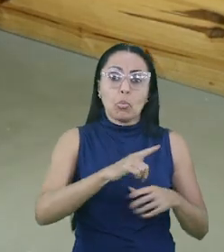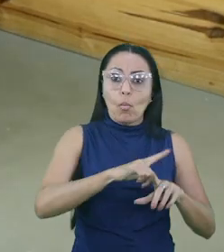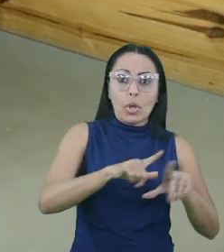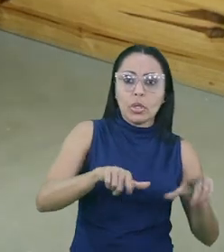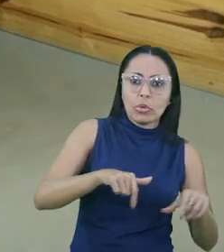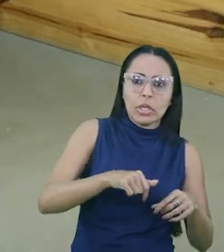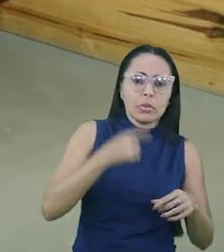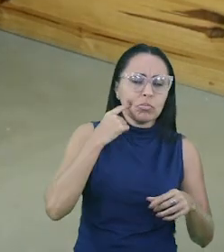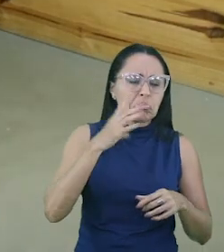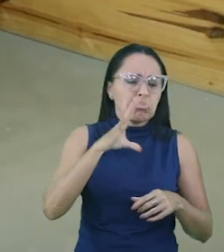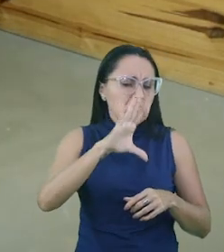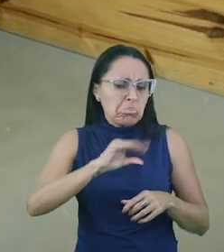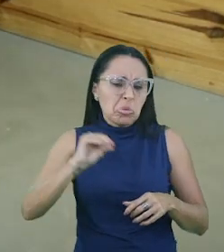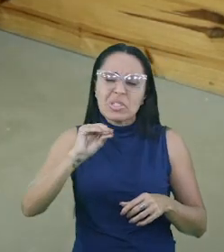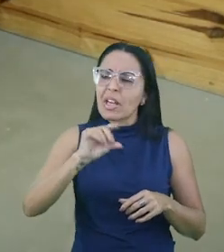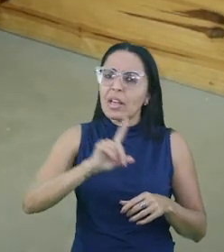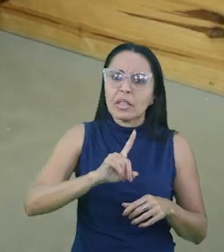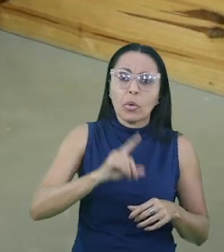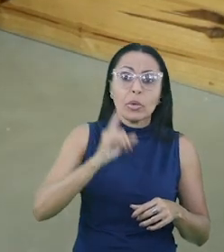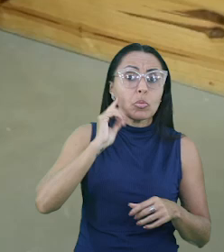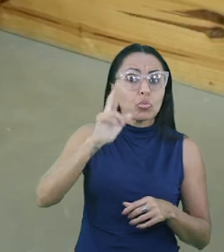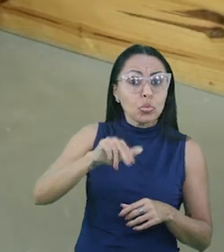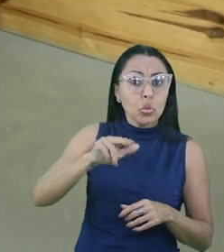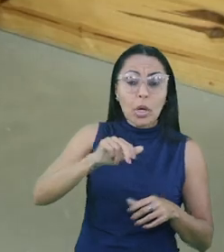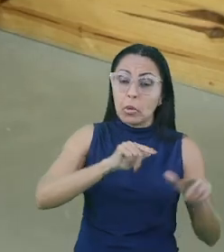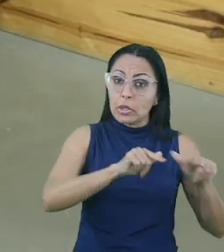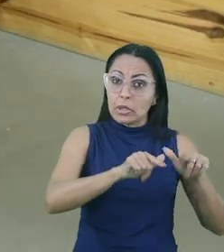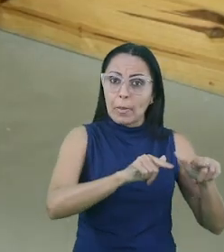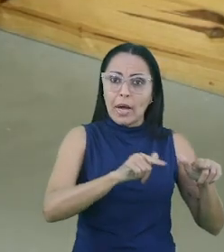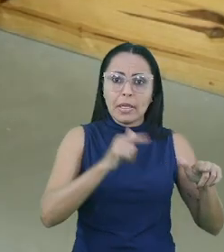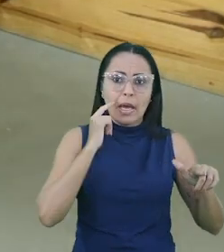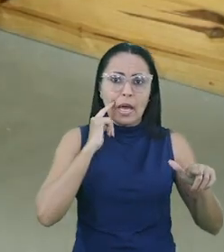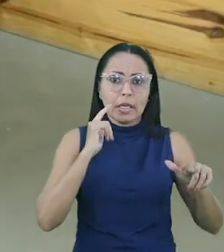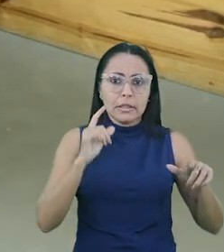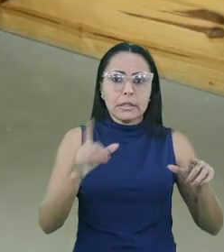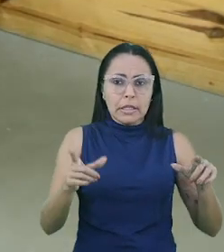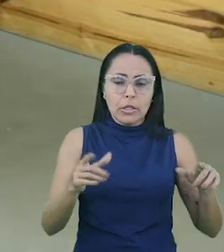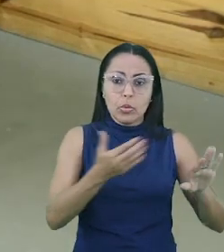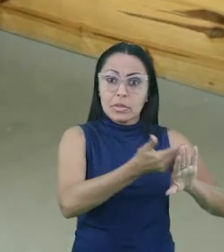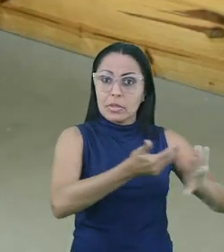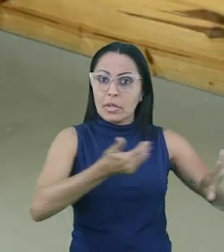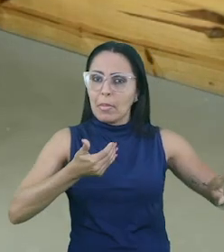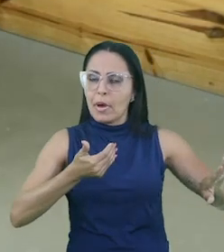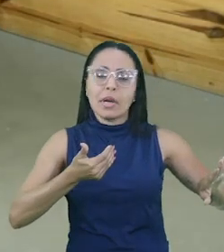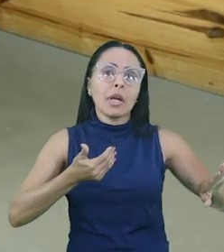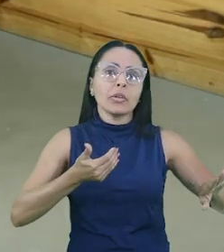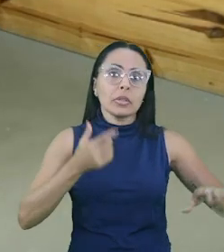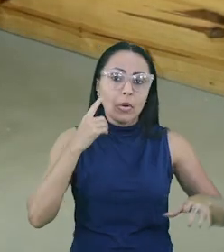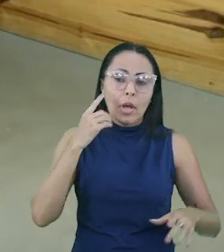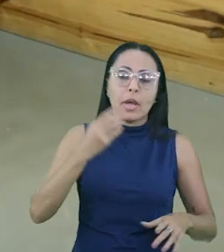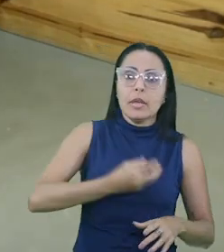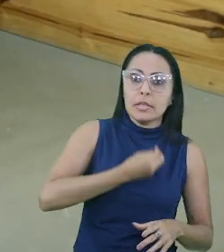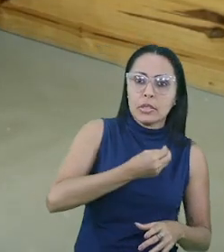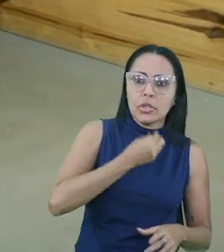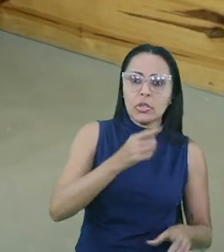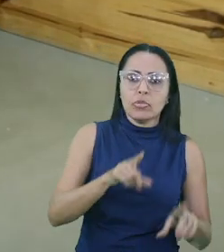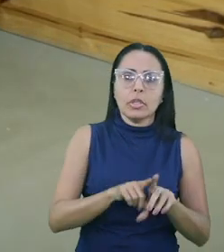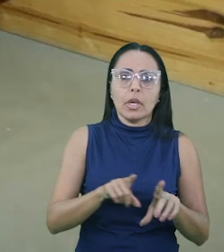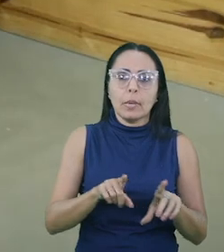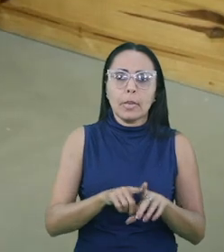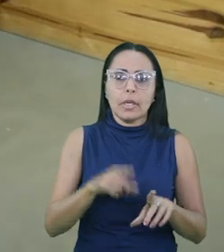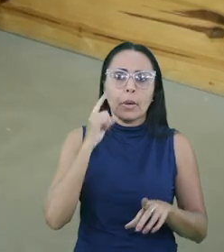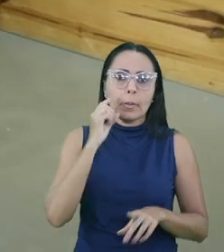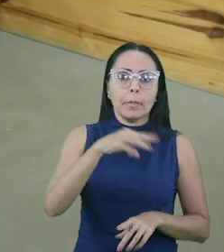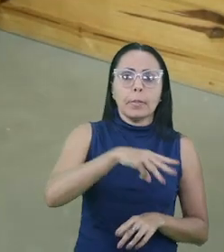seca. Então, isso nunca pode trabalhar separadamente. Existem alguns tipos de sensibilizante. Esse daqui é o